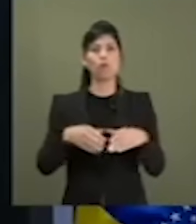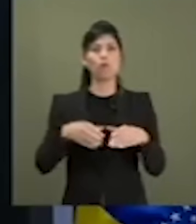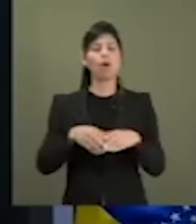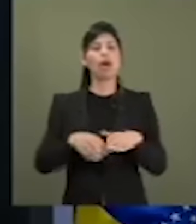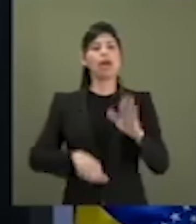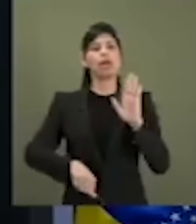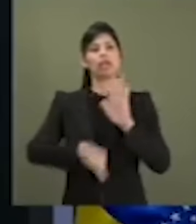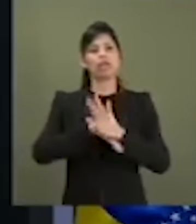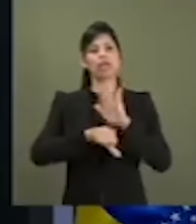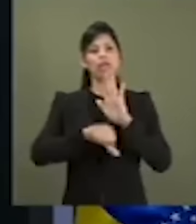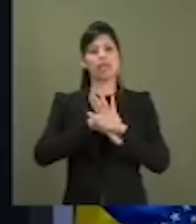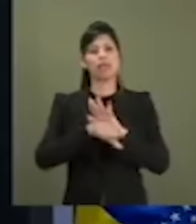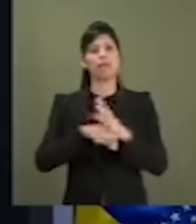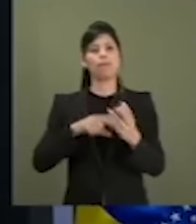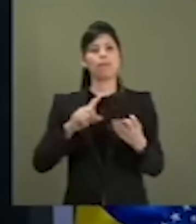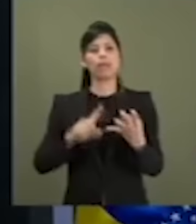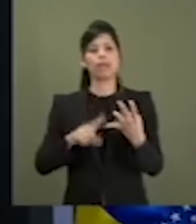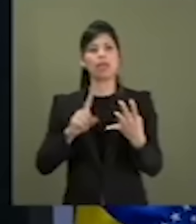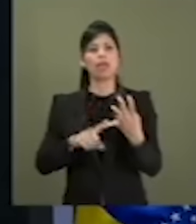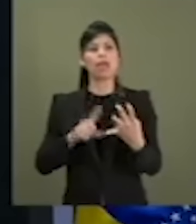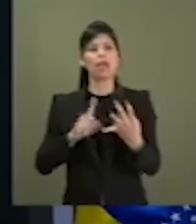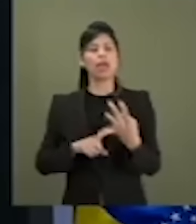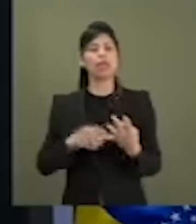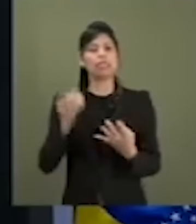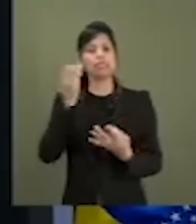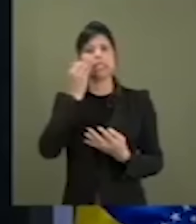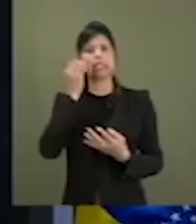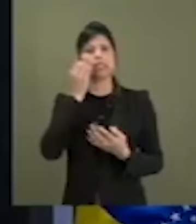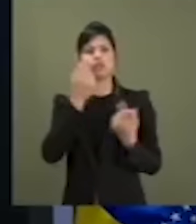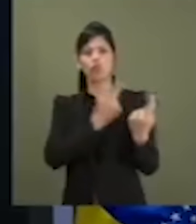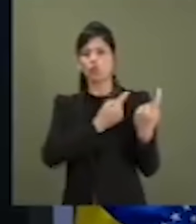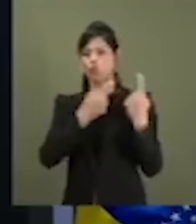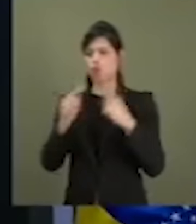Dano qualificado ao patrimônio da União e